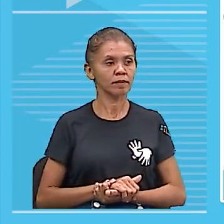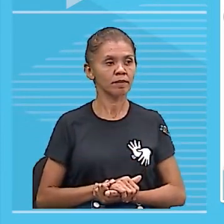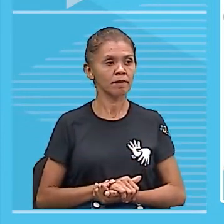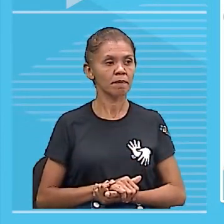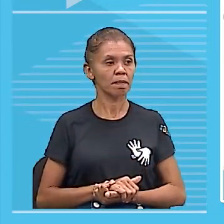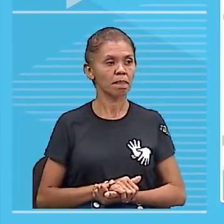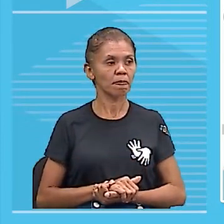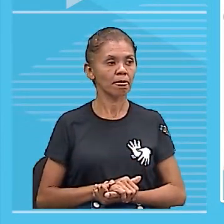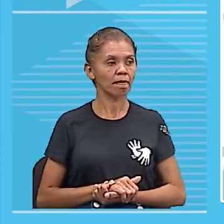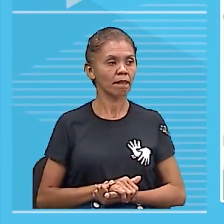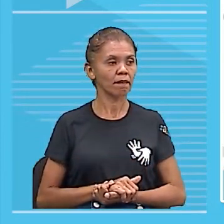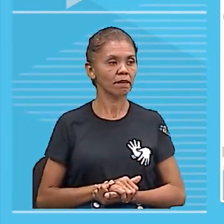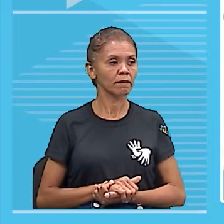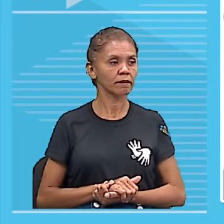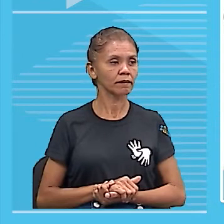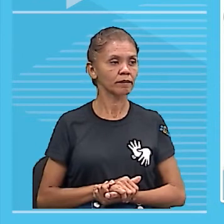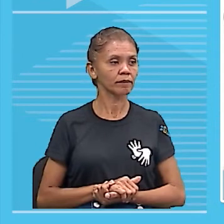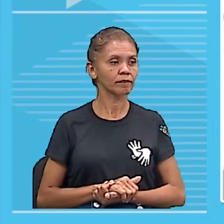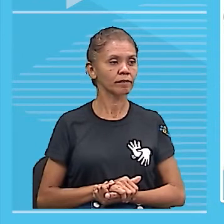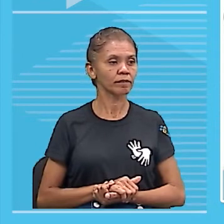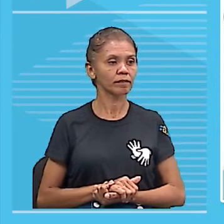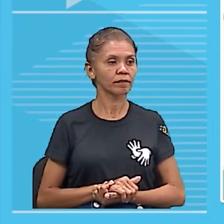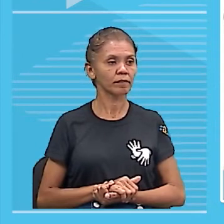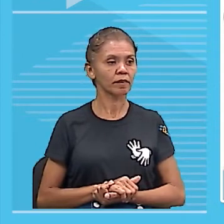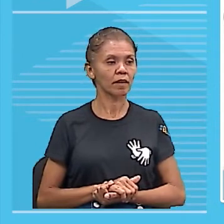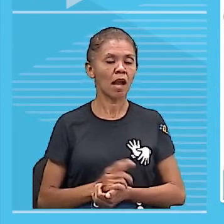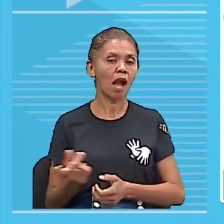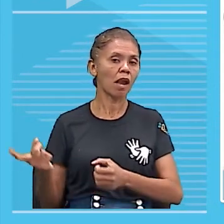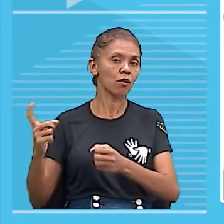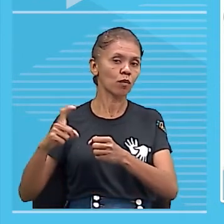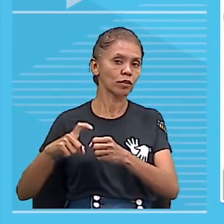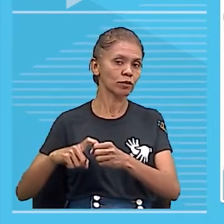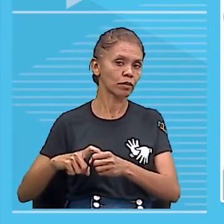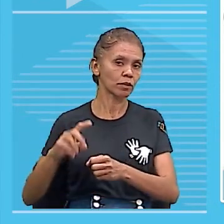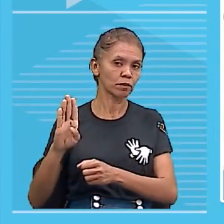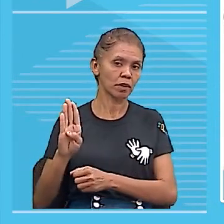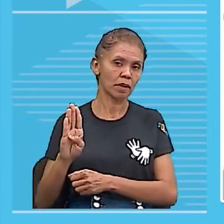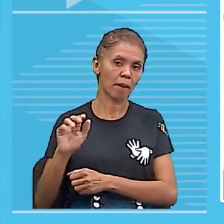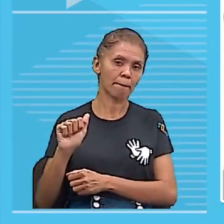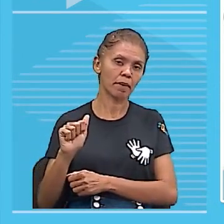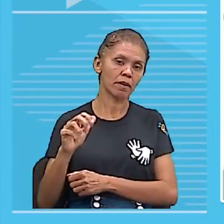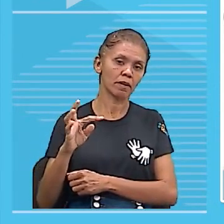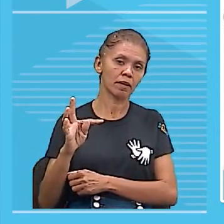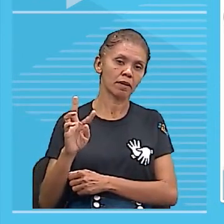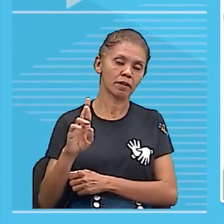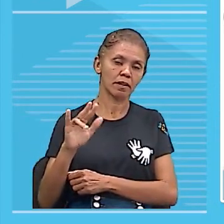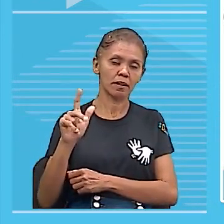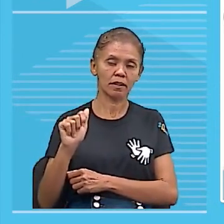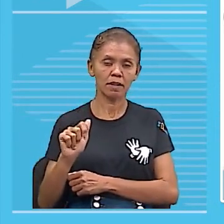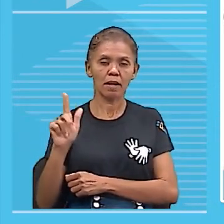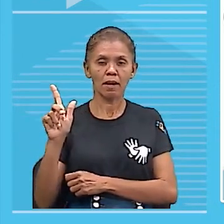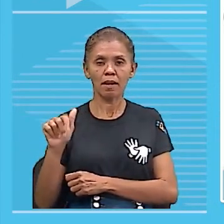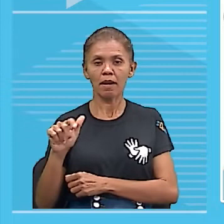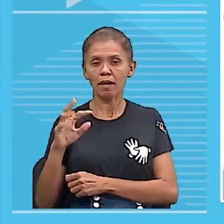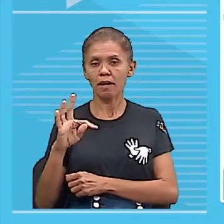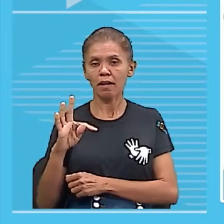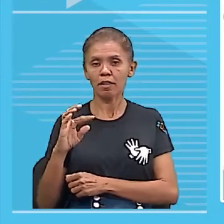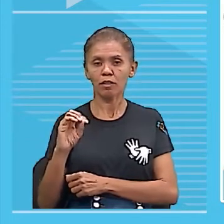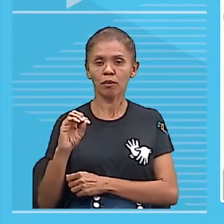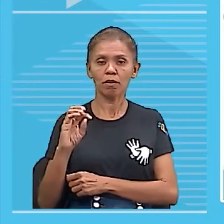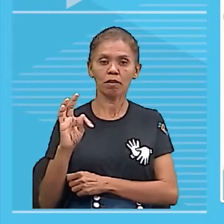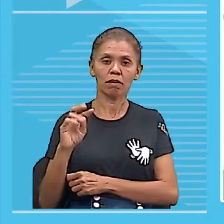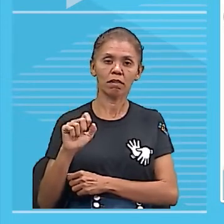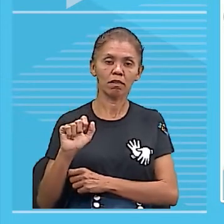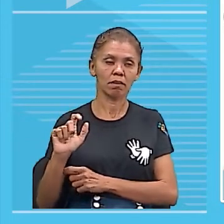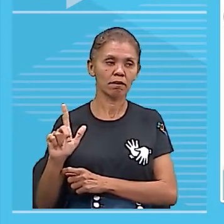Retorno de forma total Tá certo então a gente vai